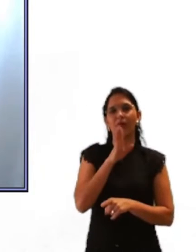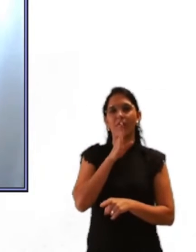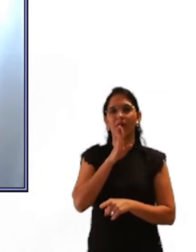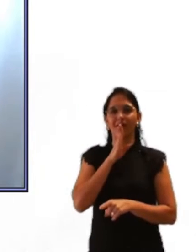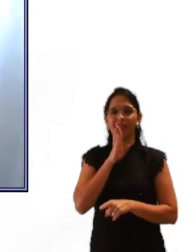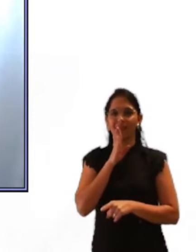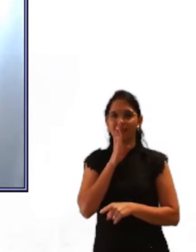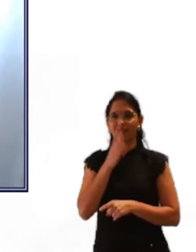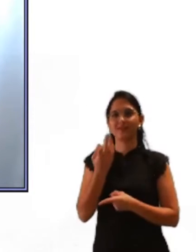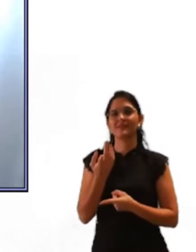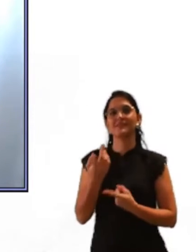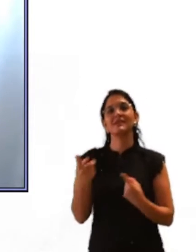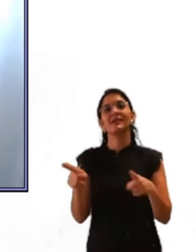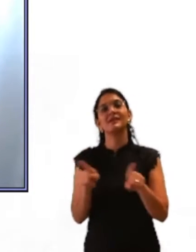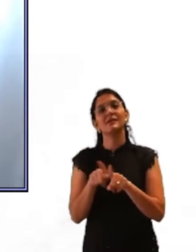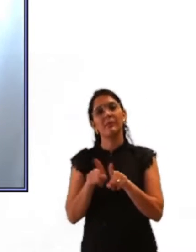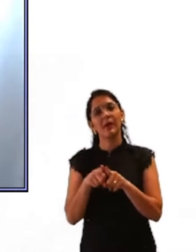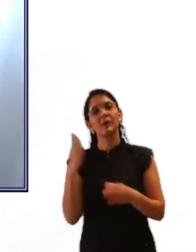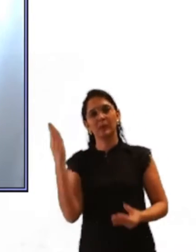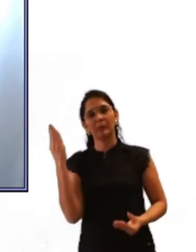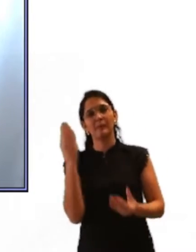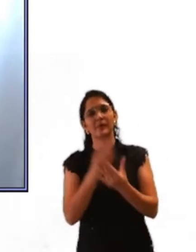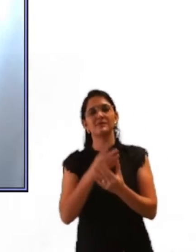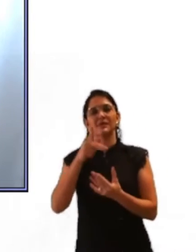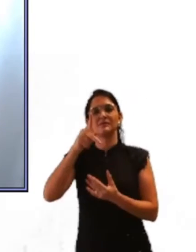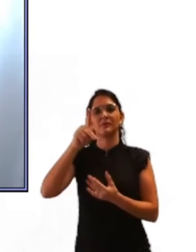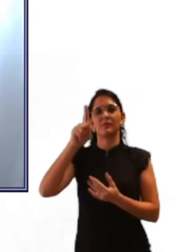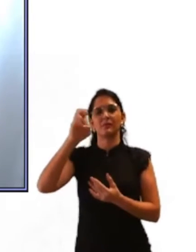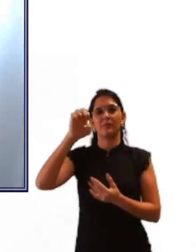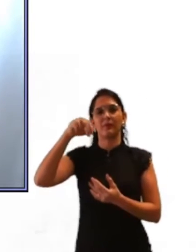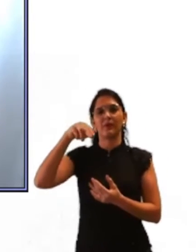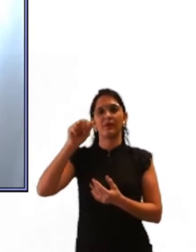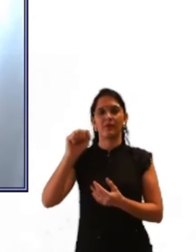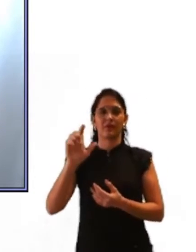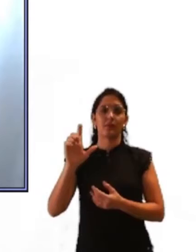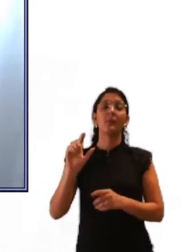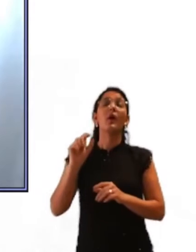que que acontece, gente? Esses dias mesmo,